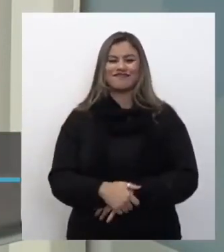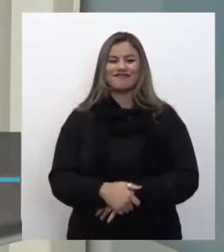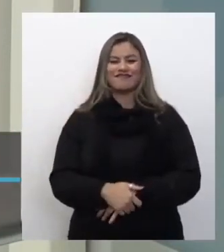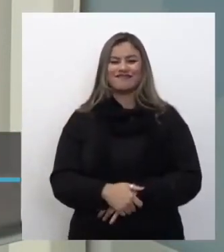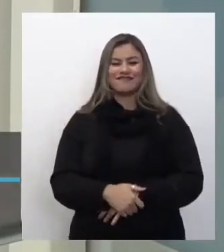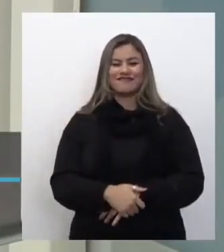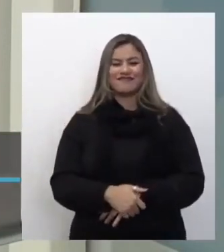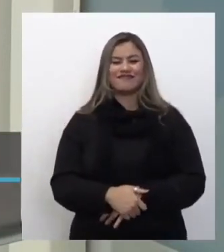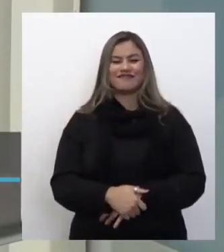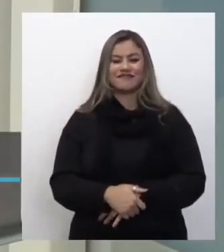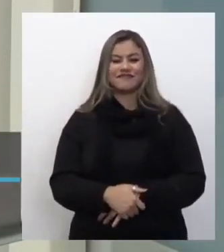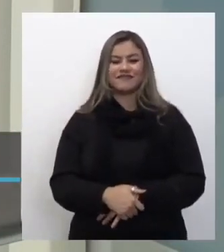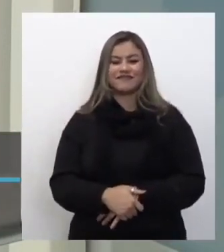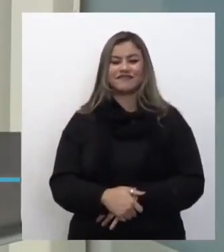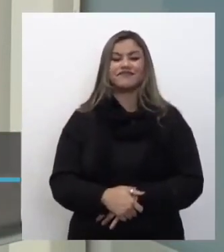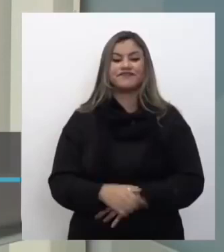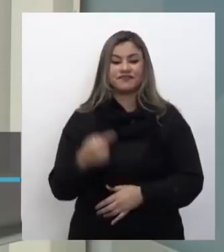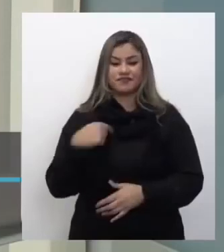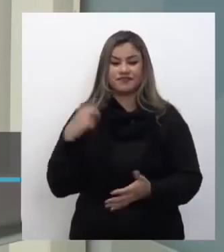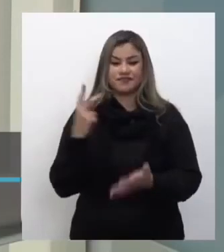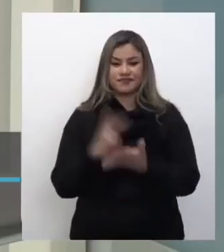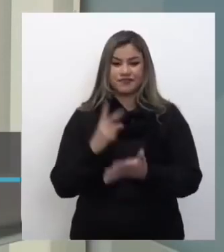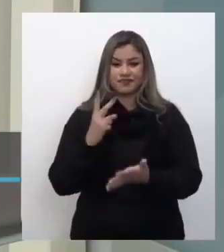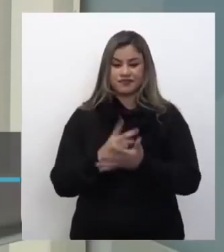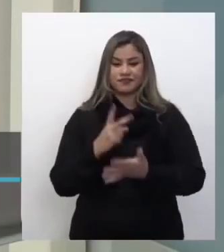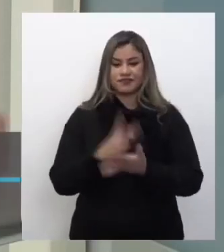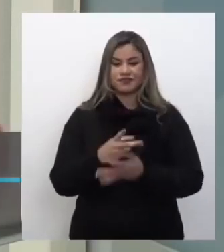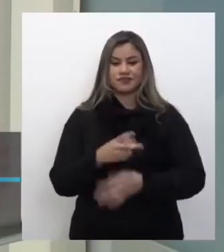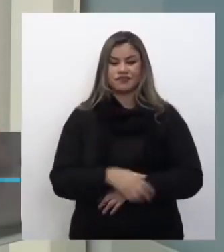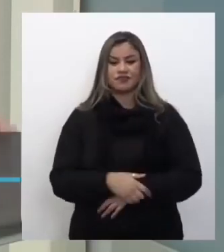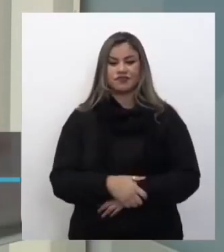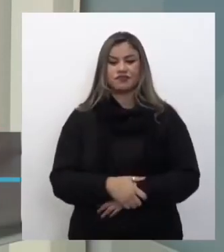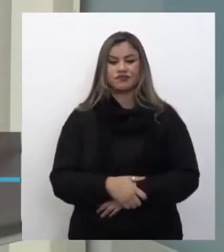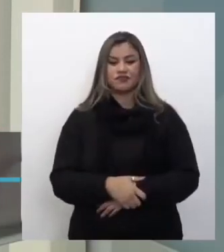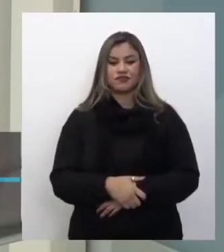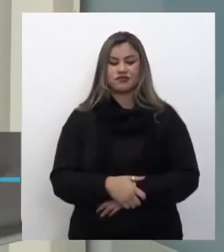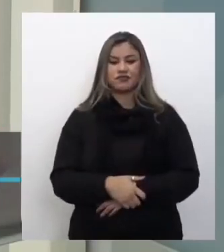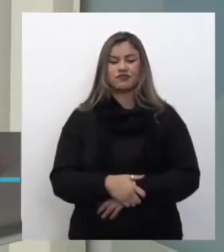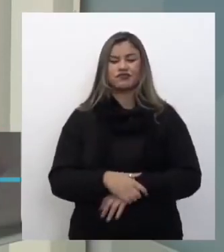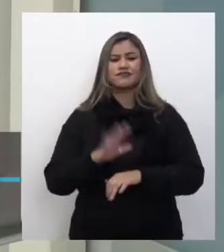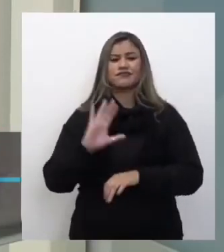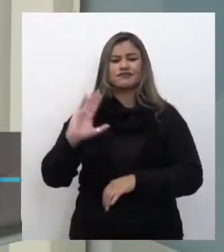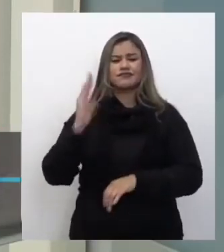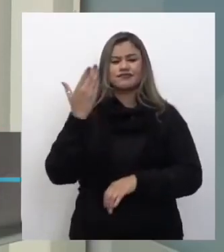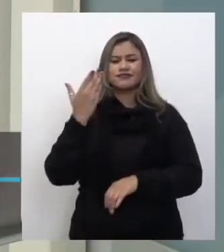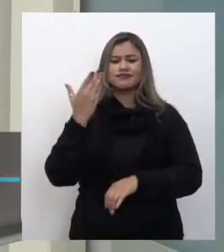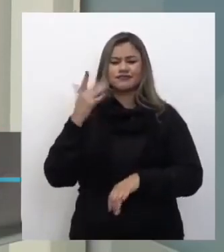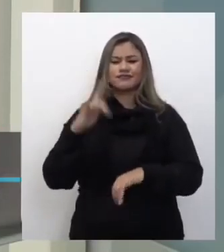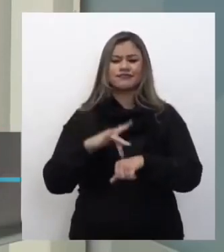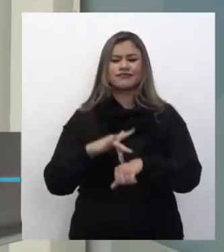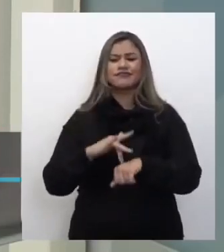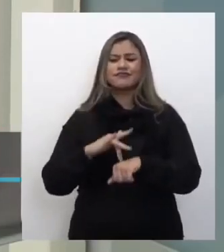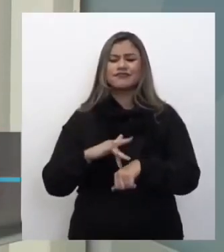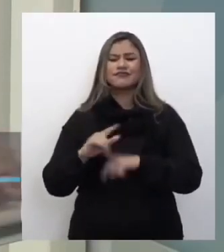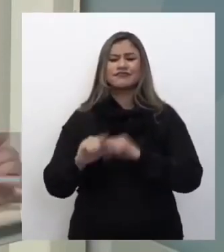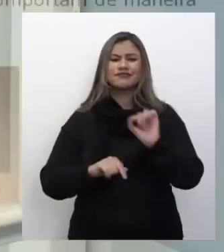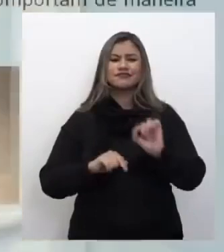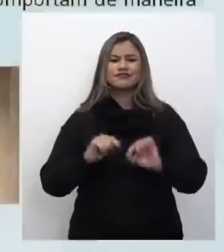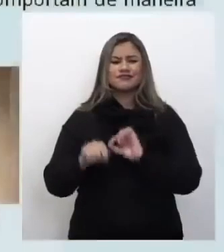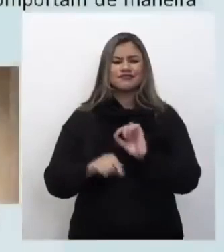Eles estão Vamos ótimos. lá, vamos continuar. Vamos falar então da farsa. Será que a farsa é alguma coisa de traição? Vamos